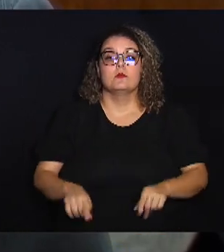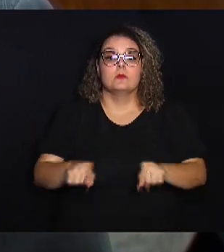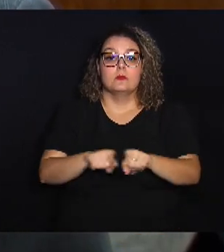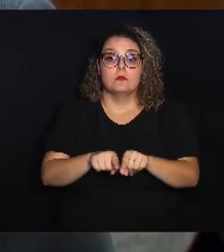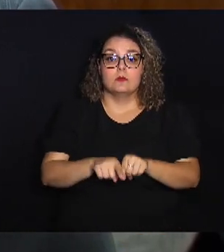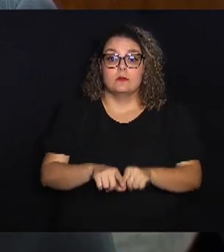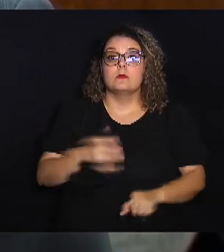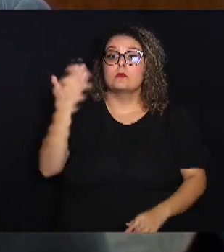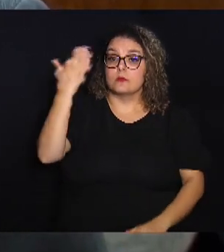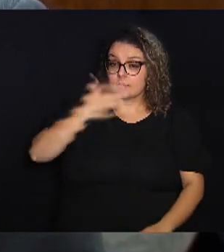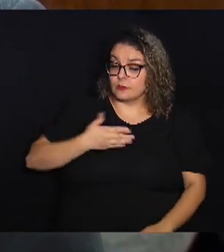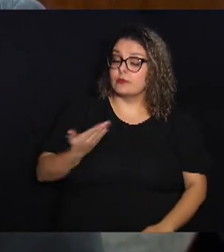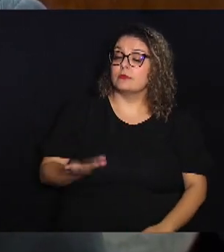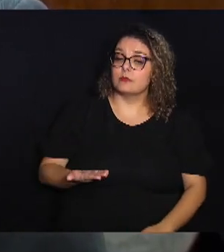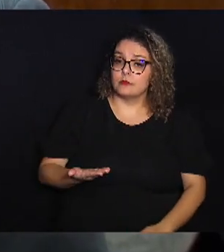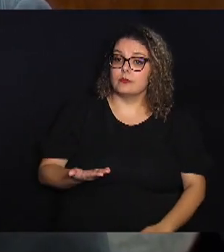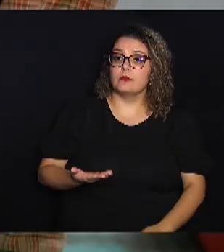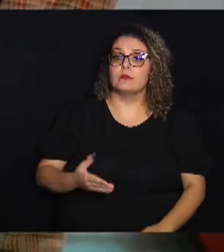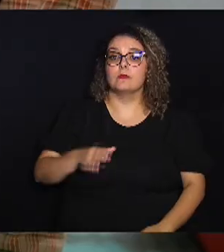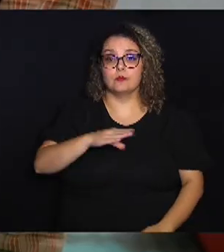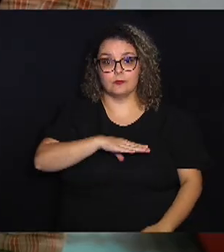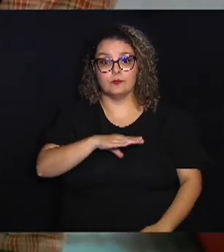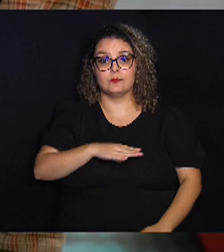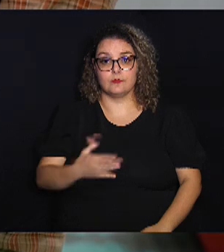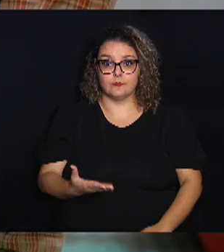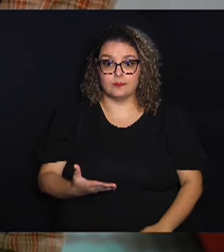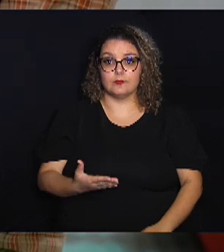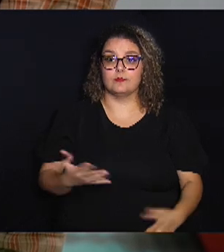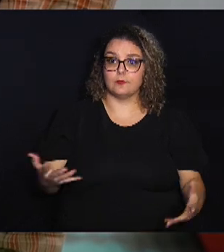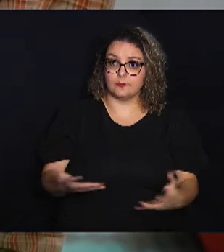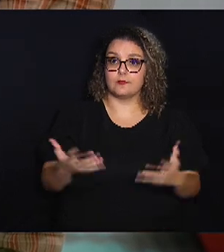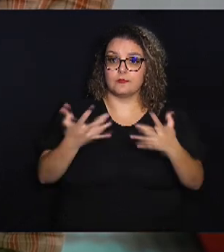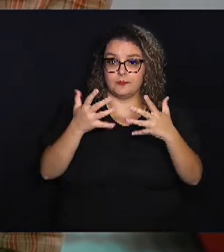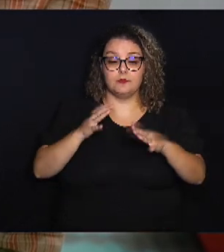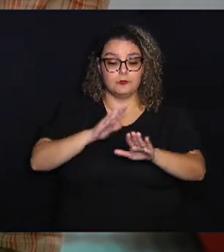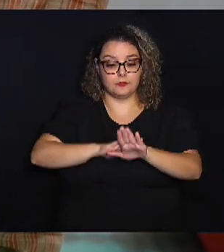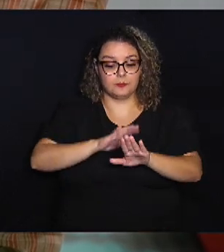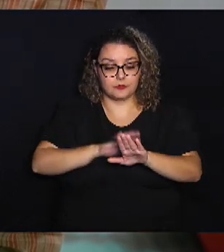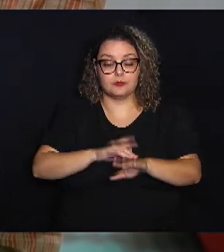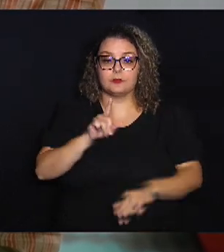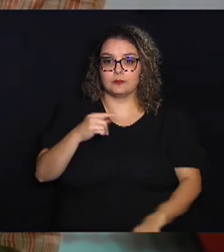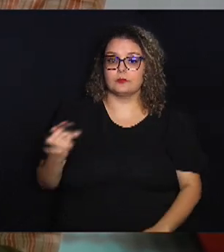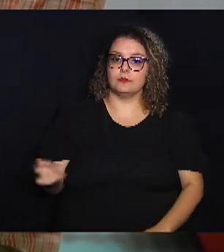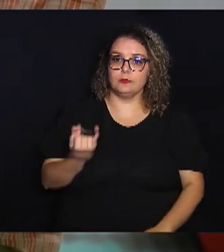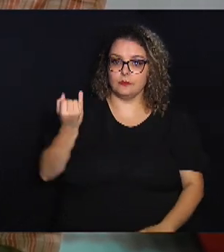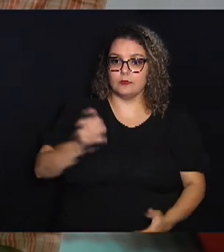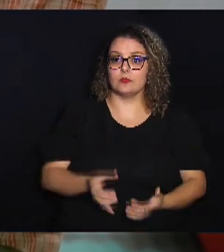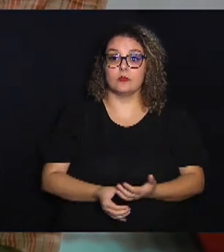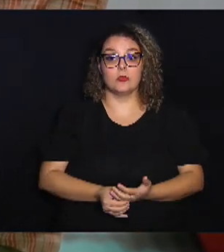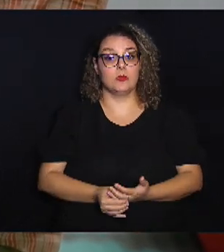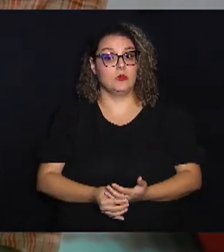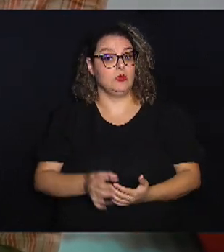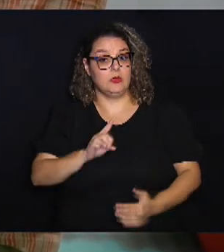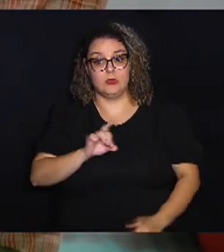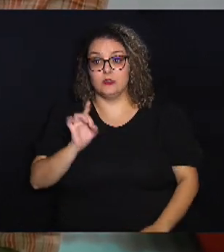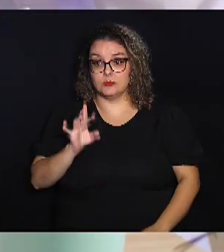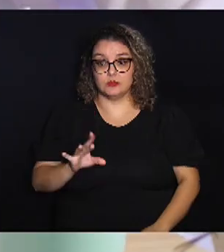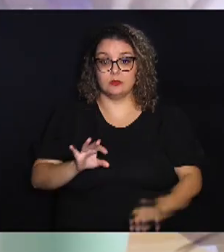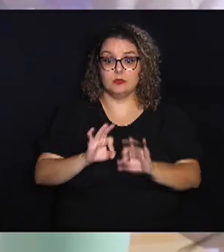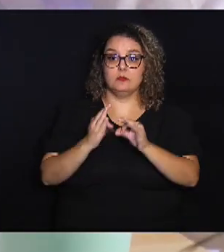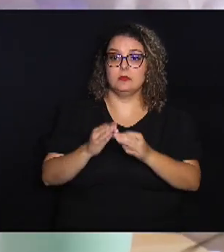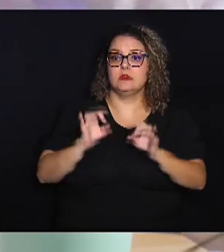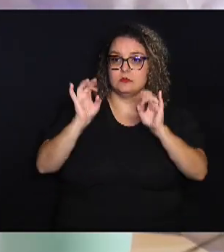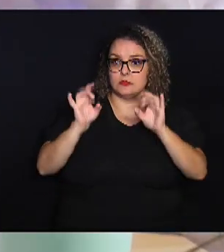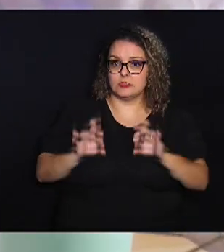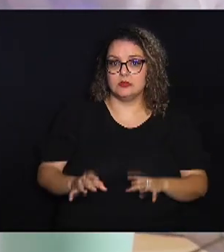constar, né, que o município irá promover essas ações, e isso é importante não só para as famílias, mas em especial para o autista.